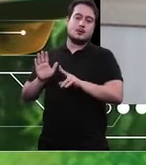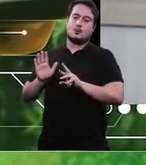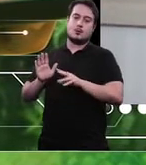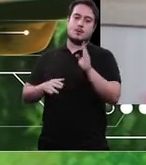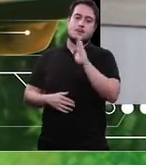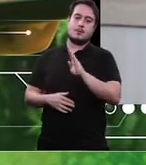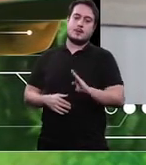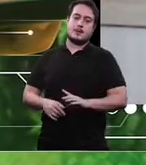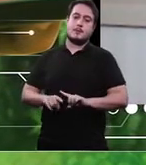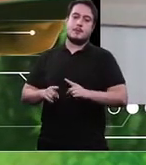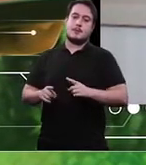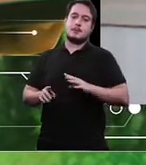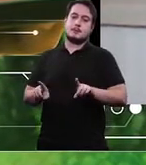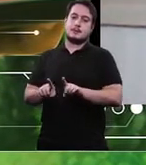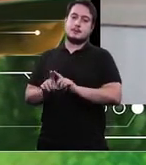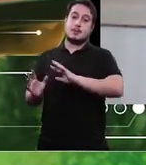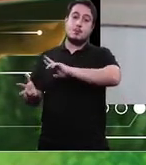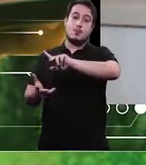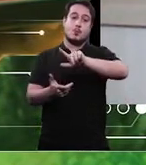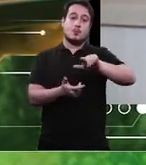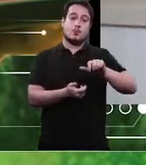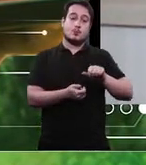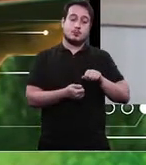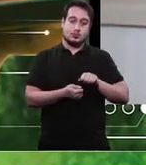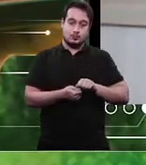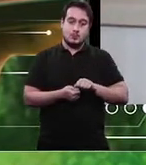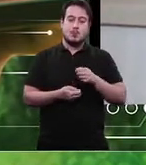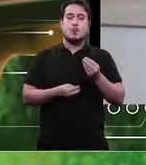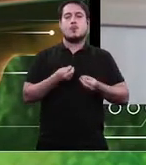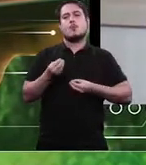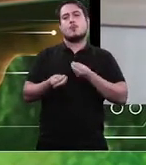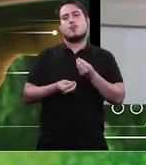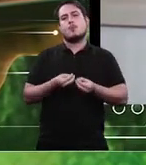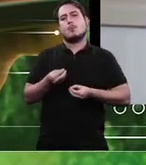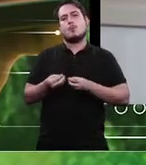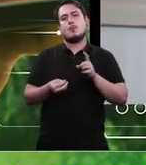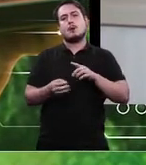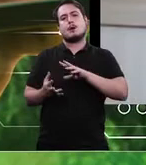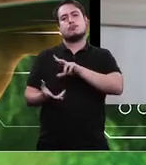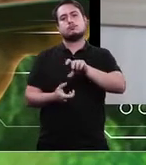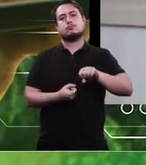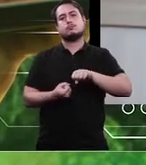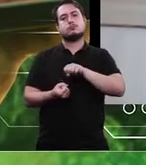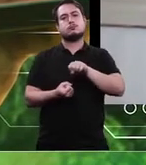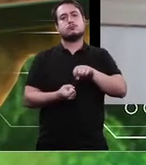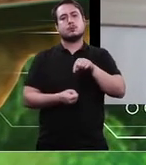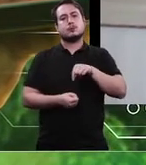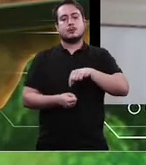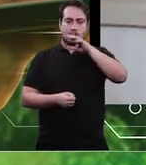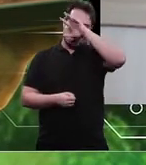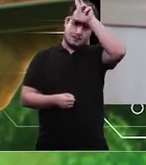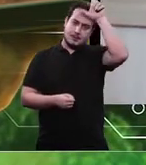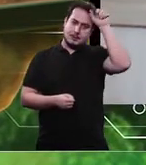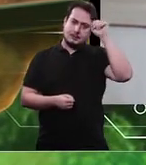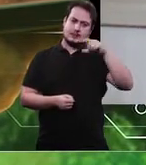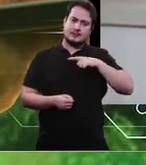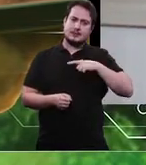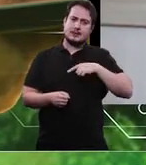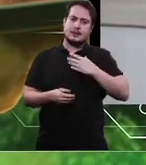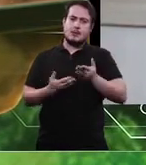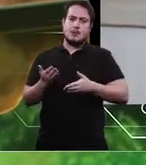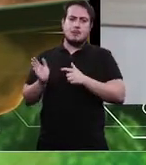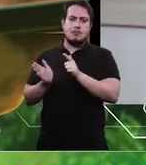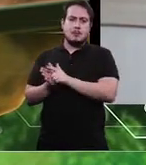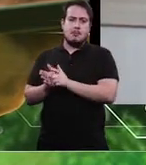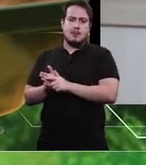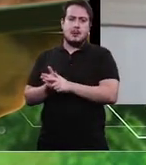Brasil, mas para o mundo, essa questão de como é a sustentabilidade aqui na Amazônia? Tem alguma coisa específica